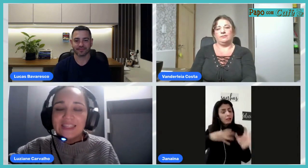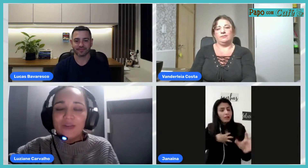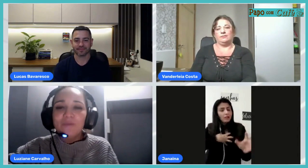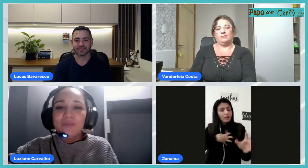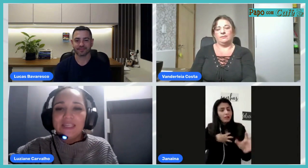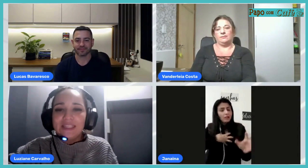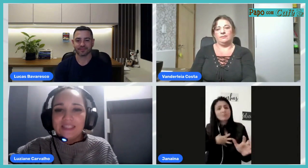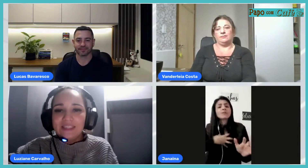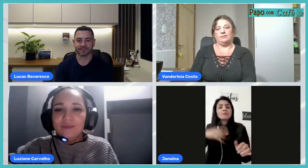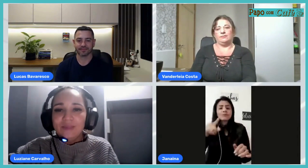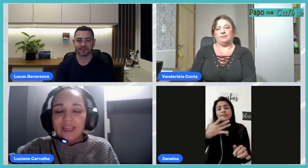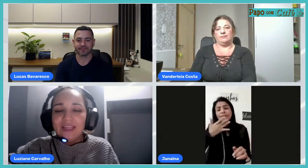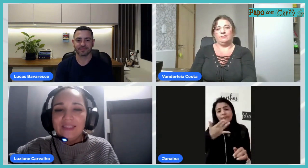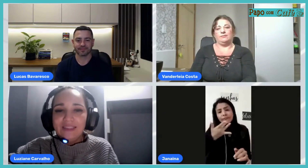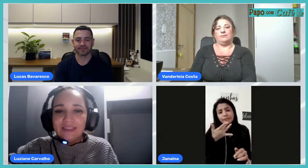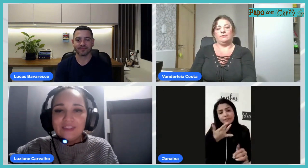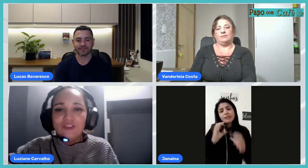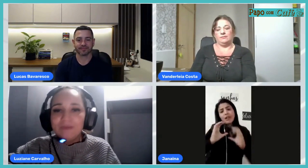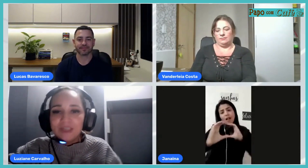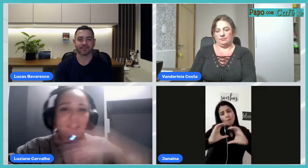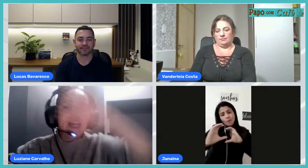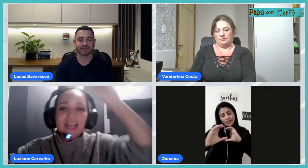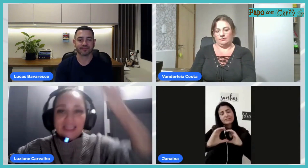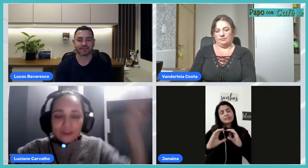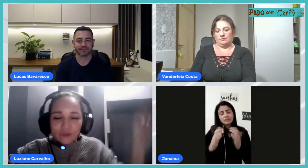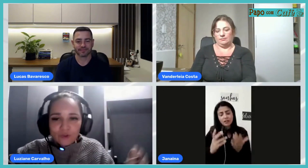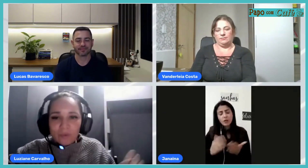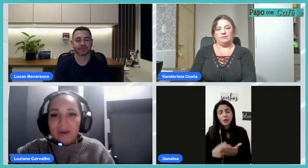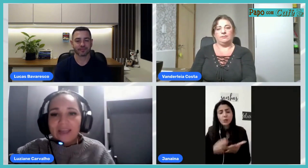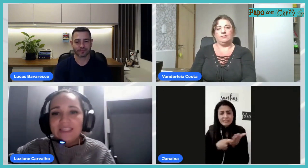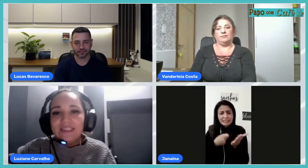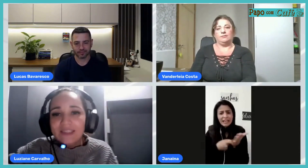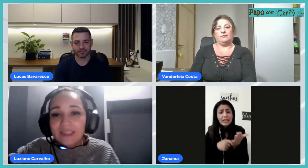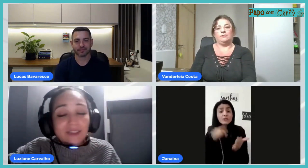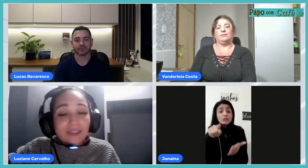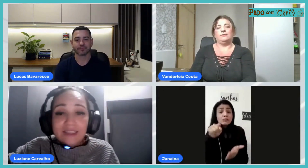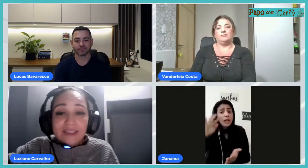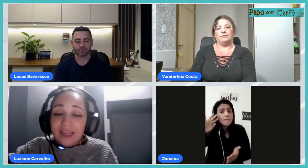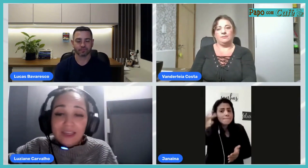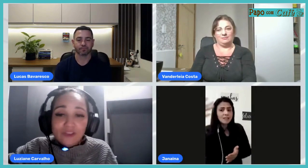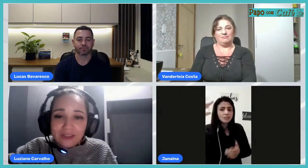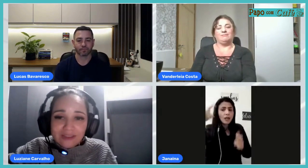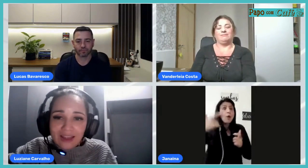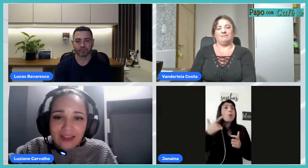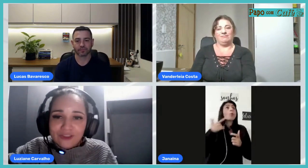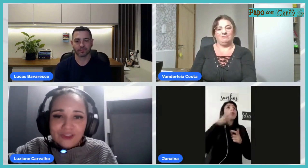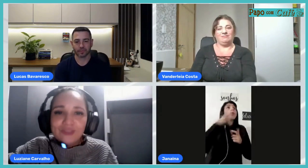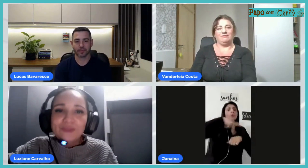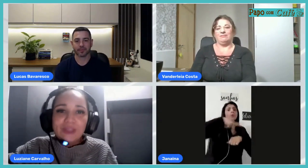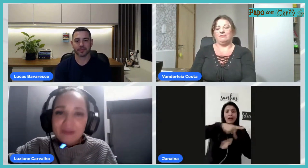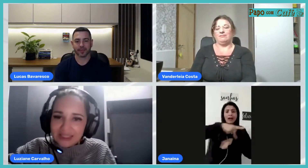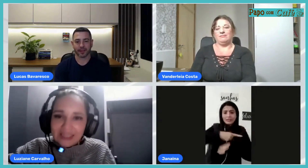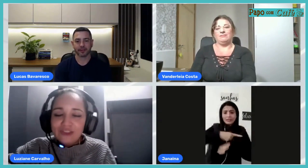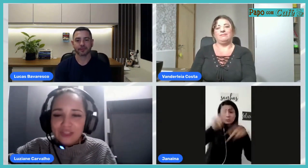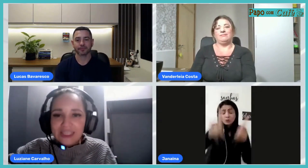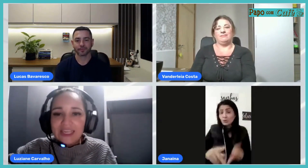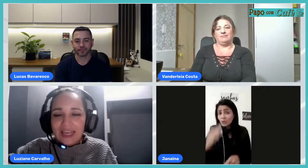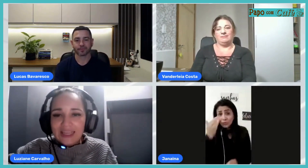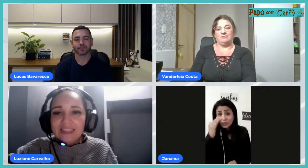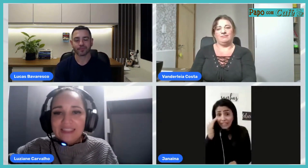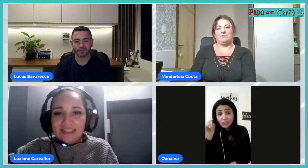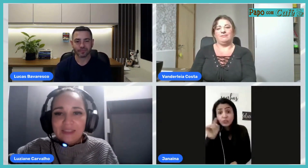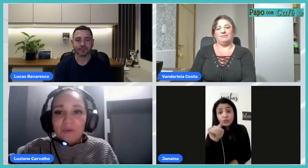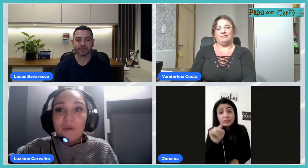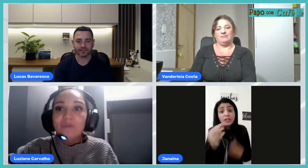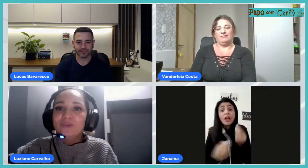facilitar essa comunicação, né? Tenta te imaginar lá dentro de um país que ninguém te entende, que tu não entende